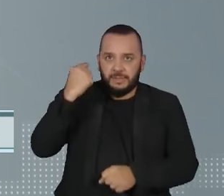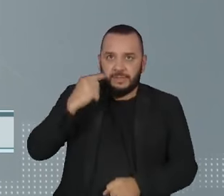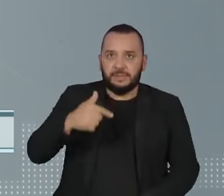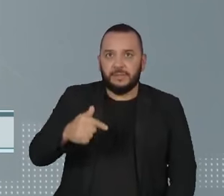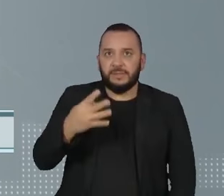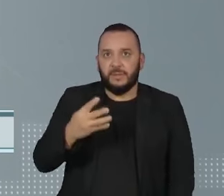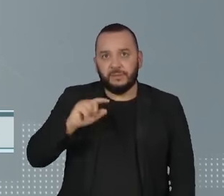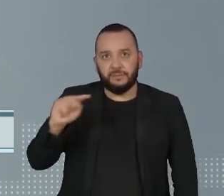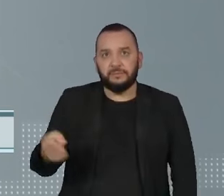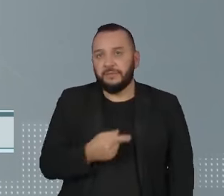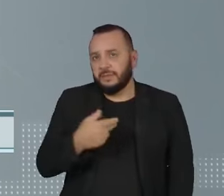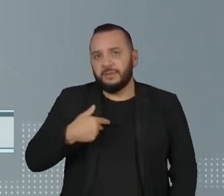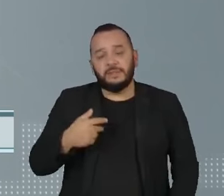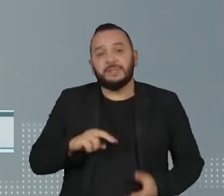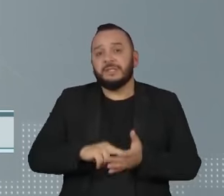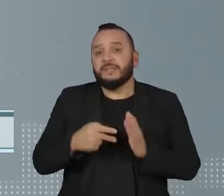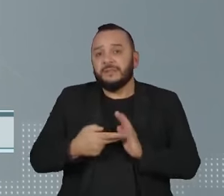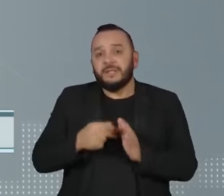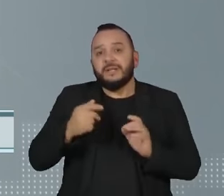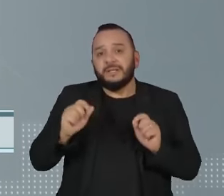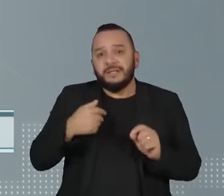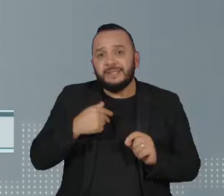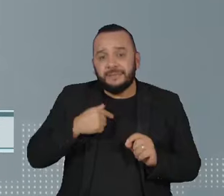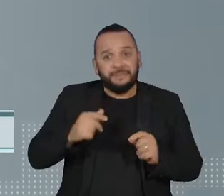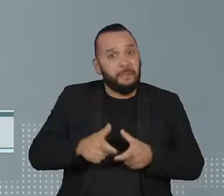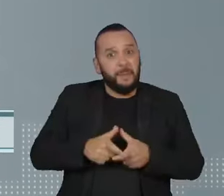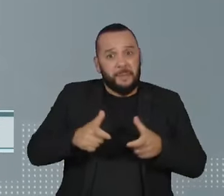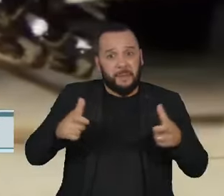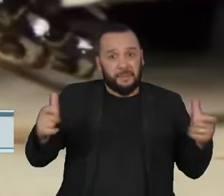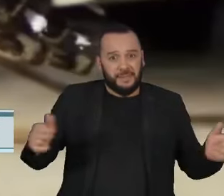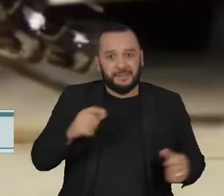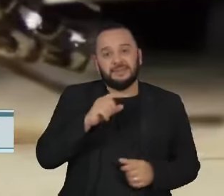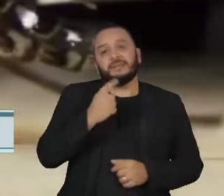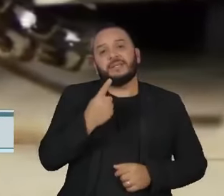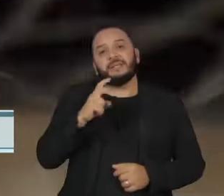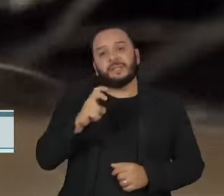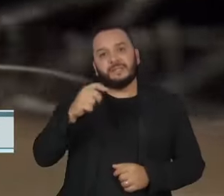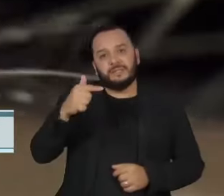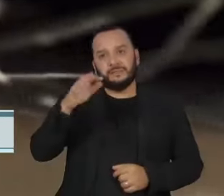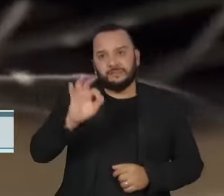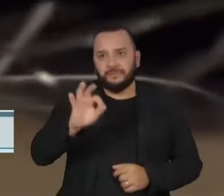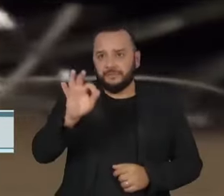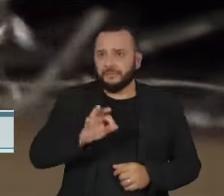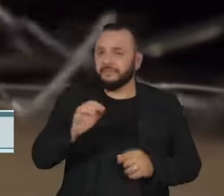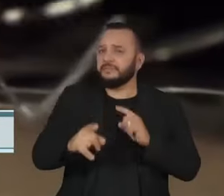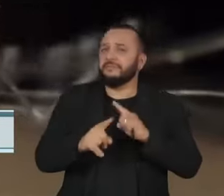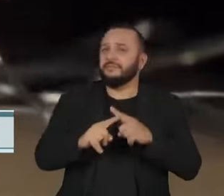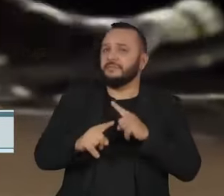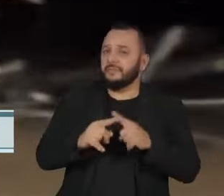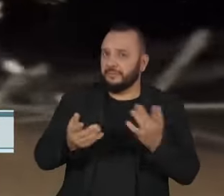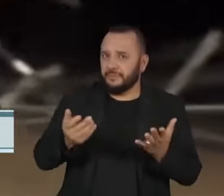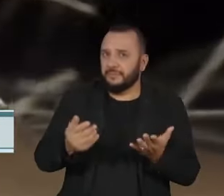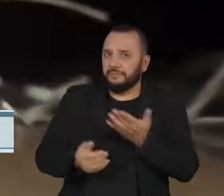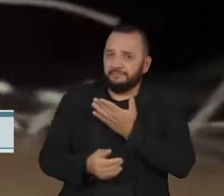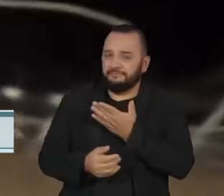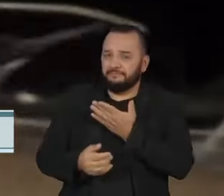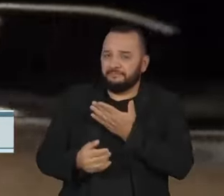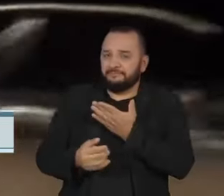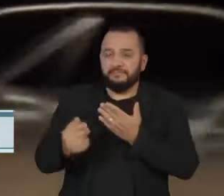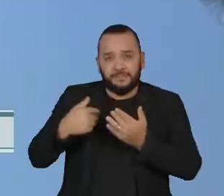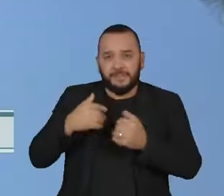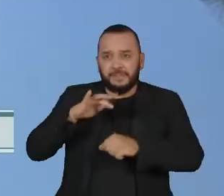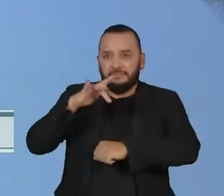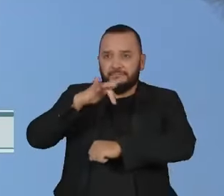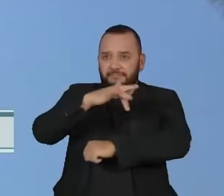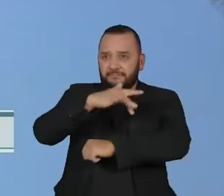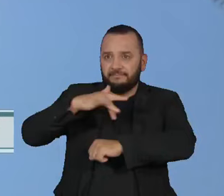mil, ou seja, uma diferença de 157%. Tudo isso chama a atenção porque normalmente o mosquito Aedes